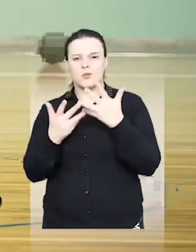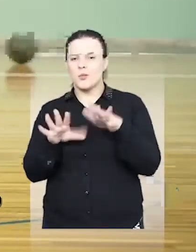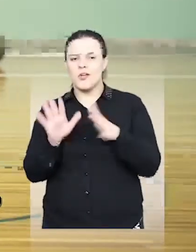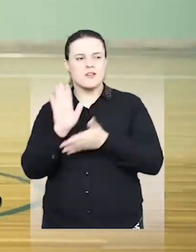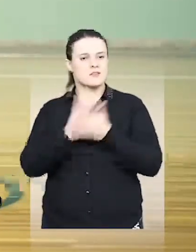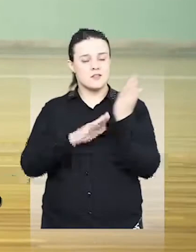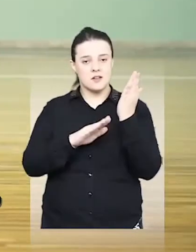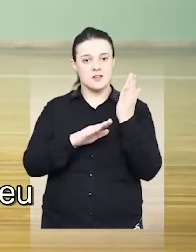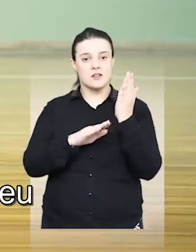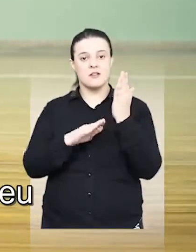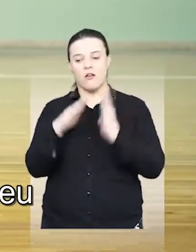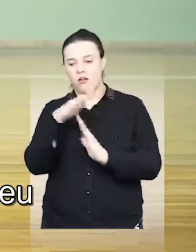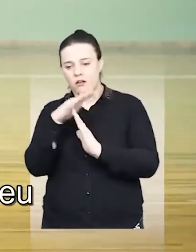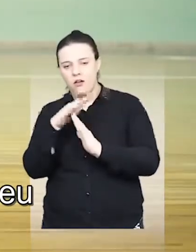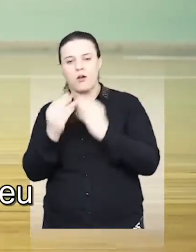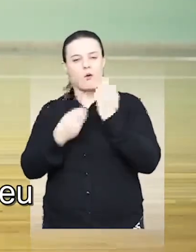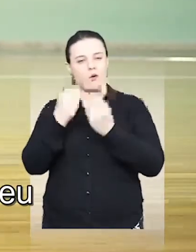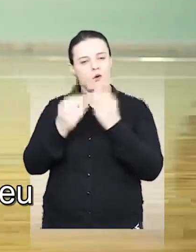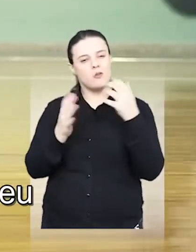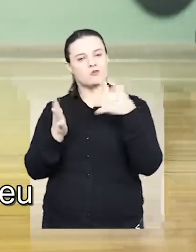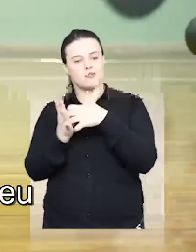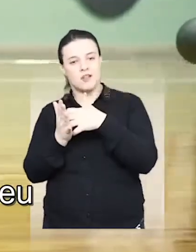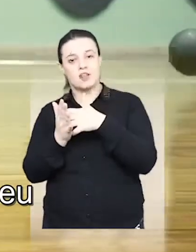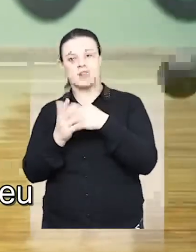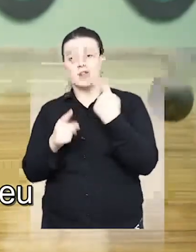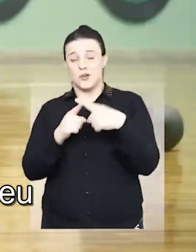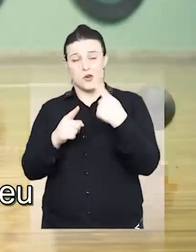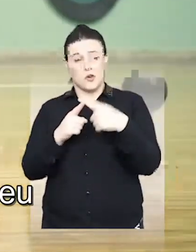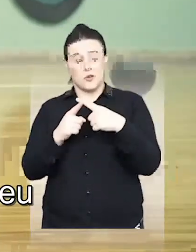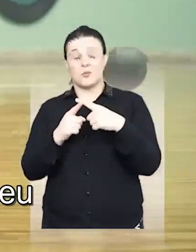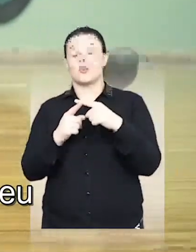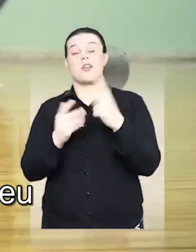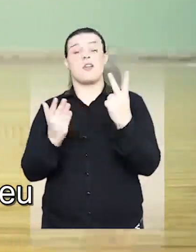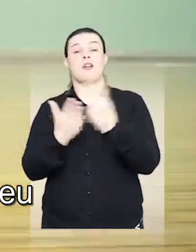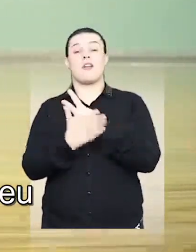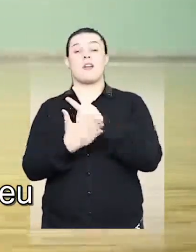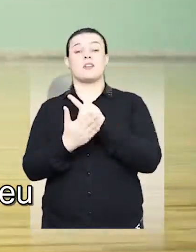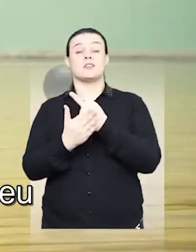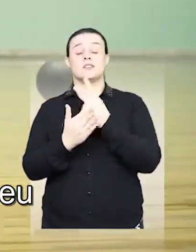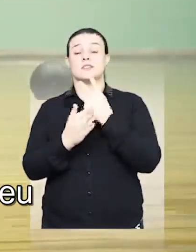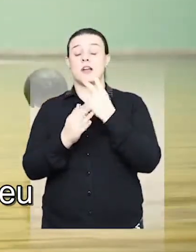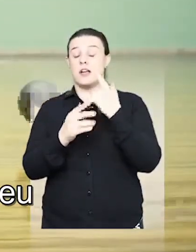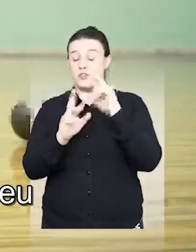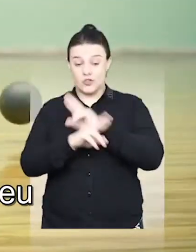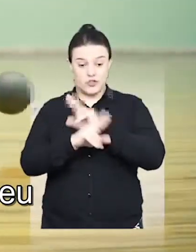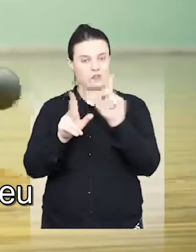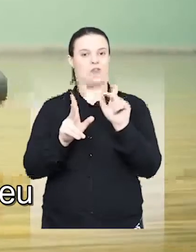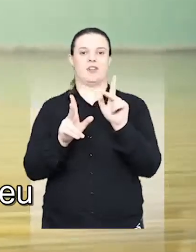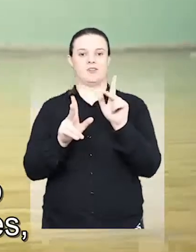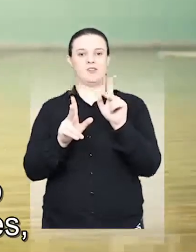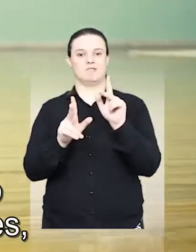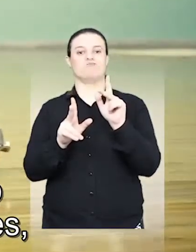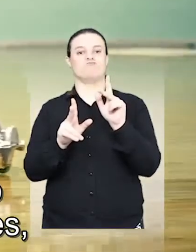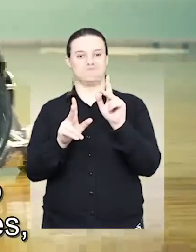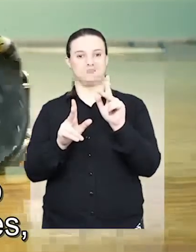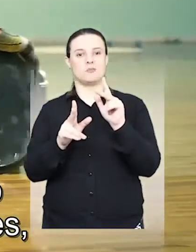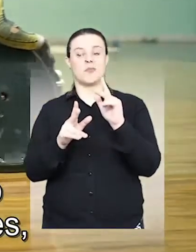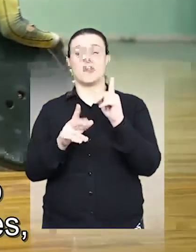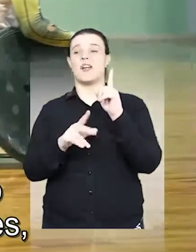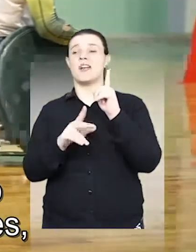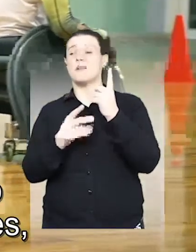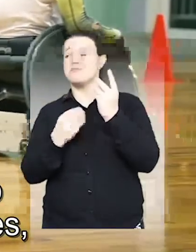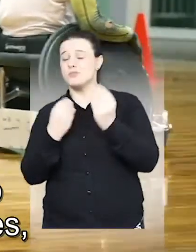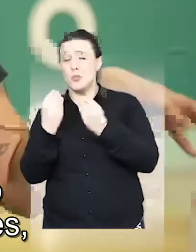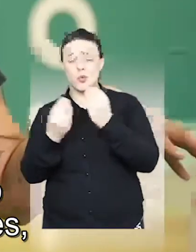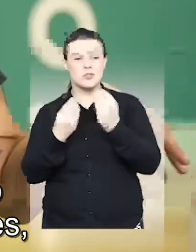ela vê a sua limitação, como foi o seu acidente, porque o meu foi uma coisa bem fora da curva, né? É uma